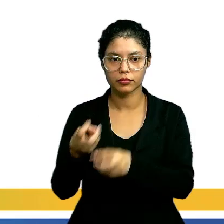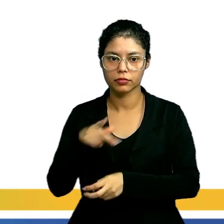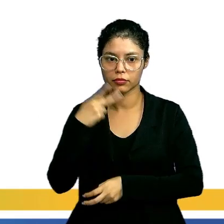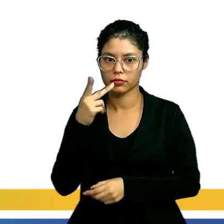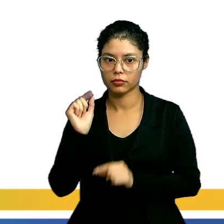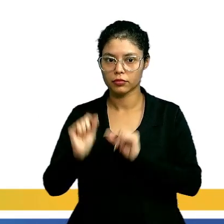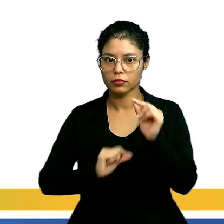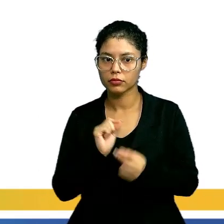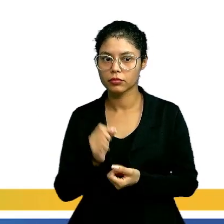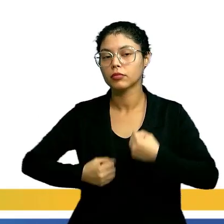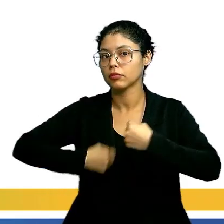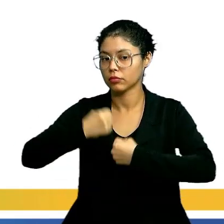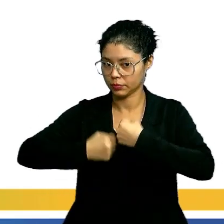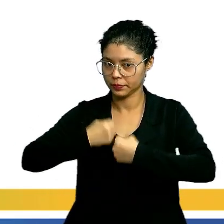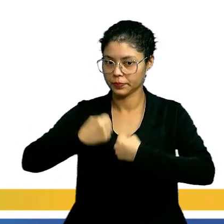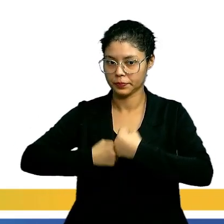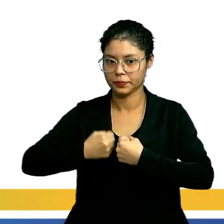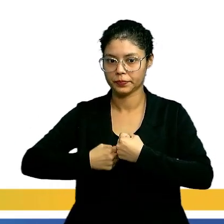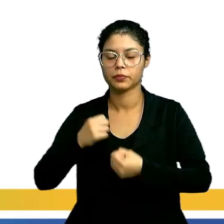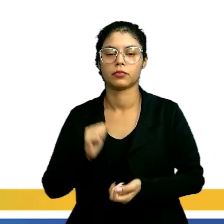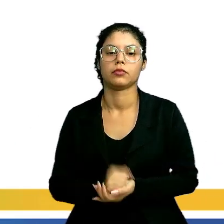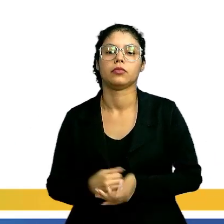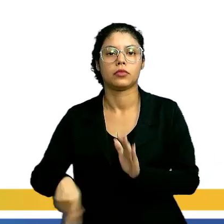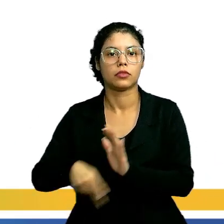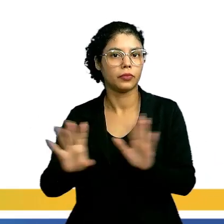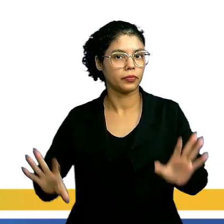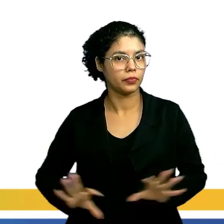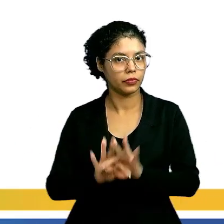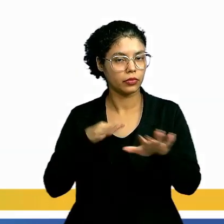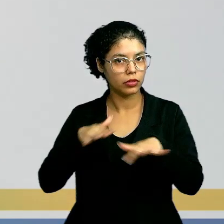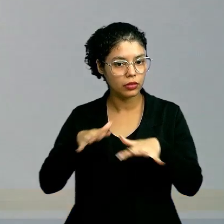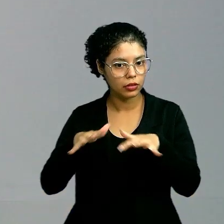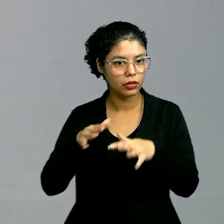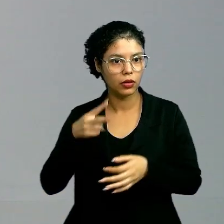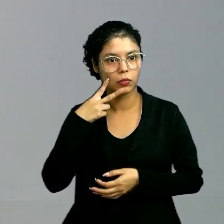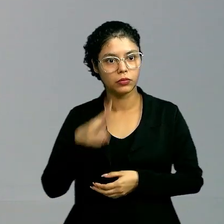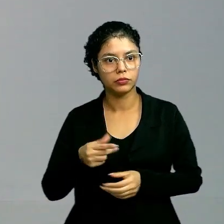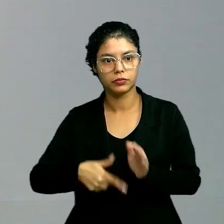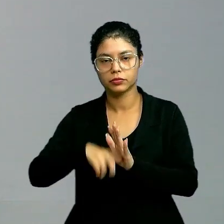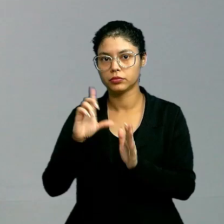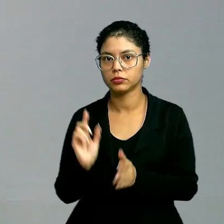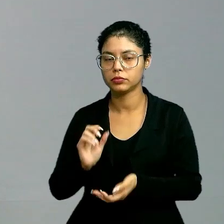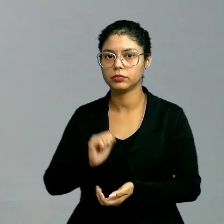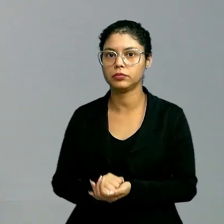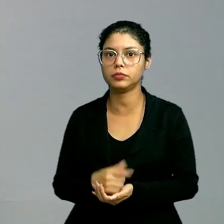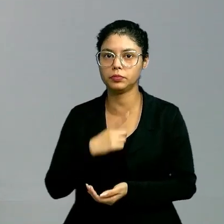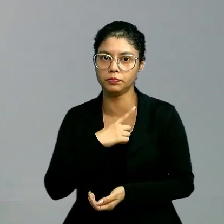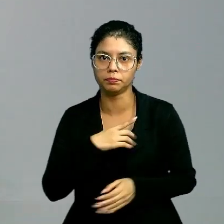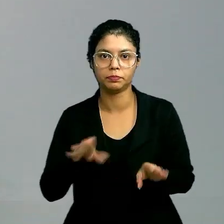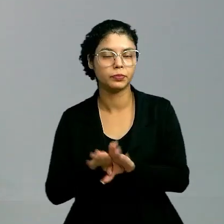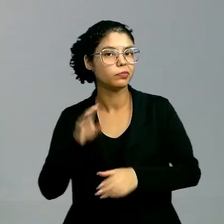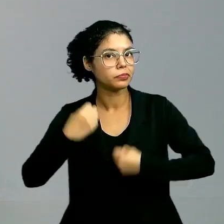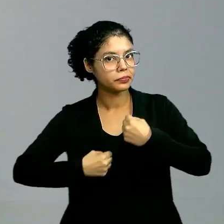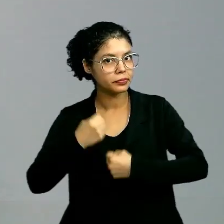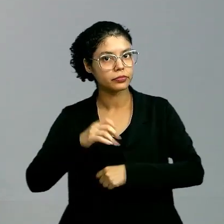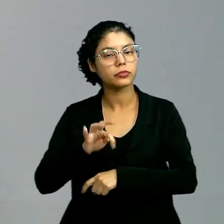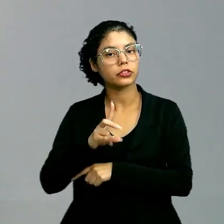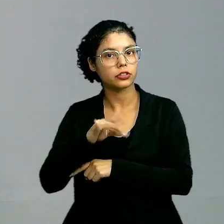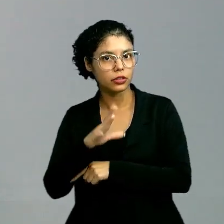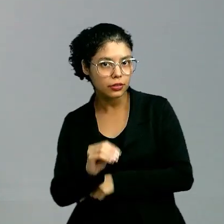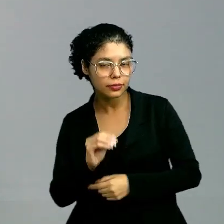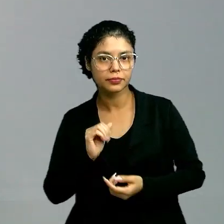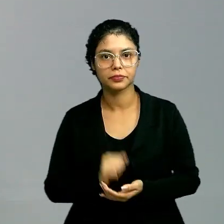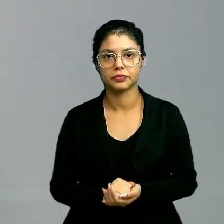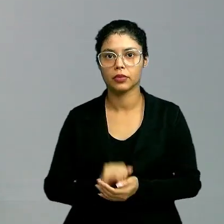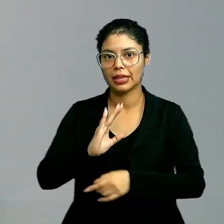estamos falando aqui de um atrito que está relacionado ao movimento. Como vimos anteriormente, existe o atrito estático e o